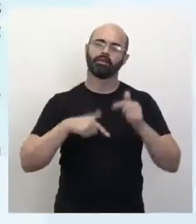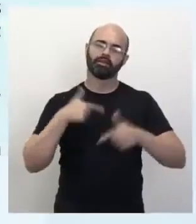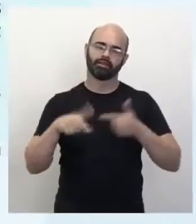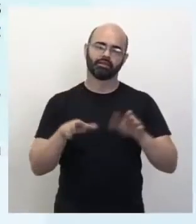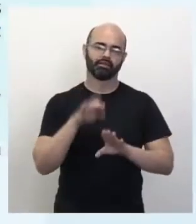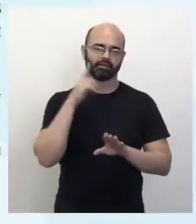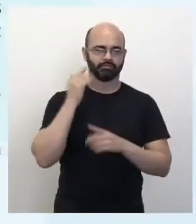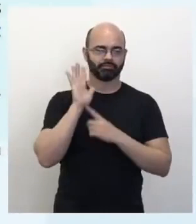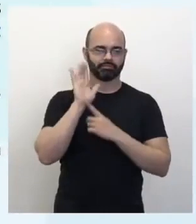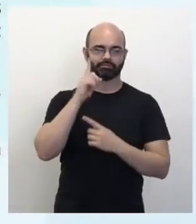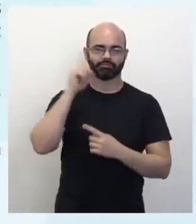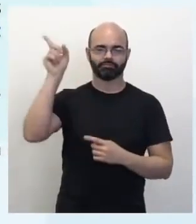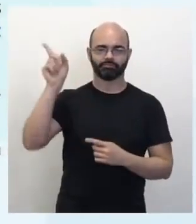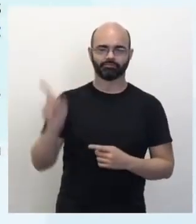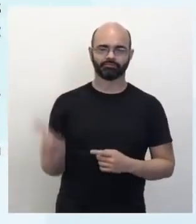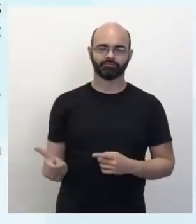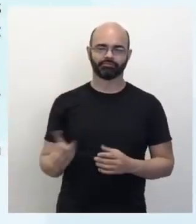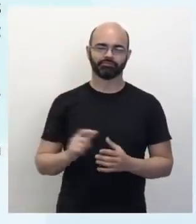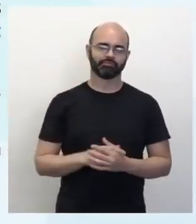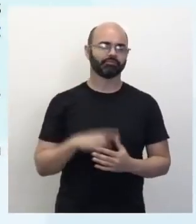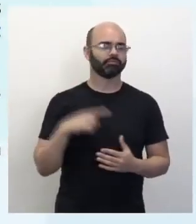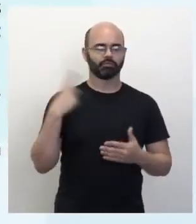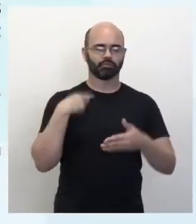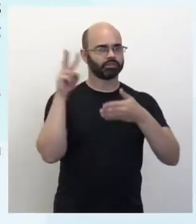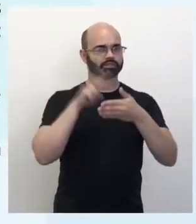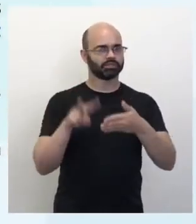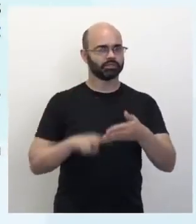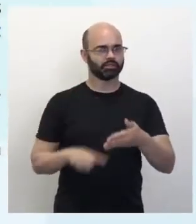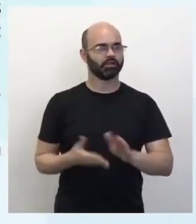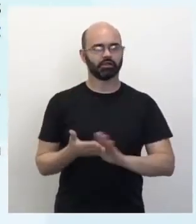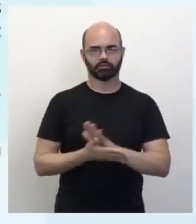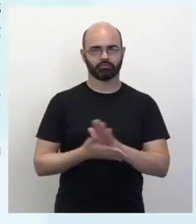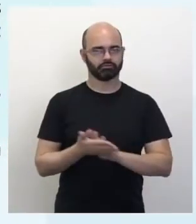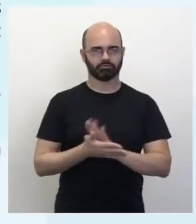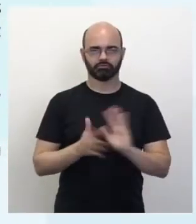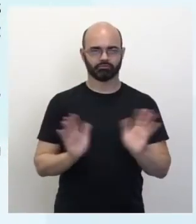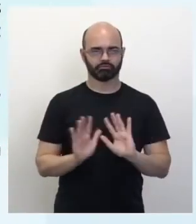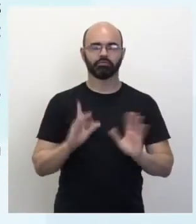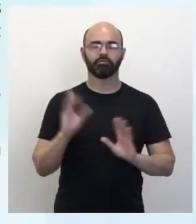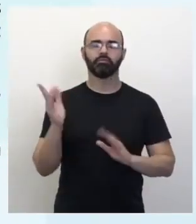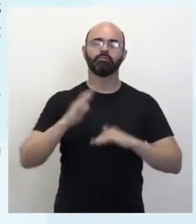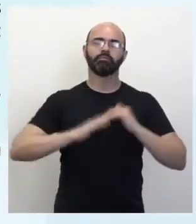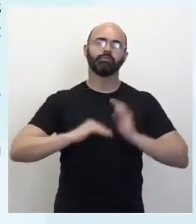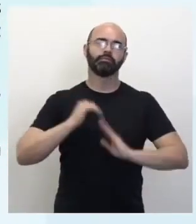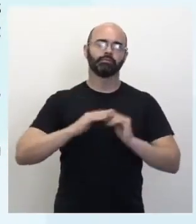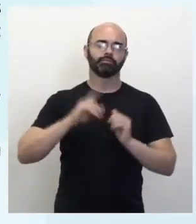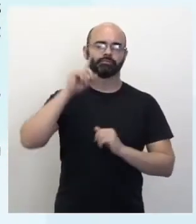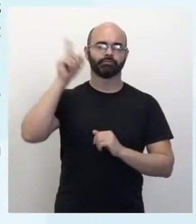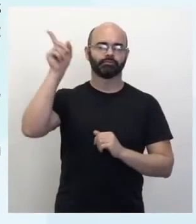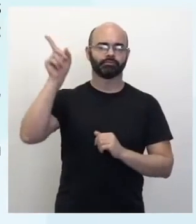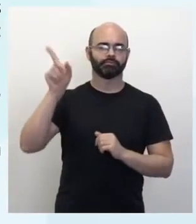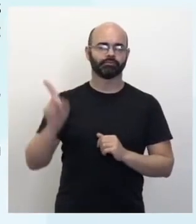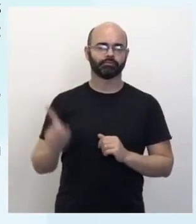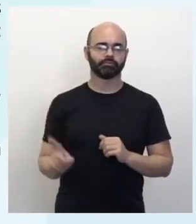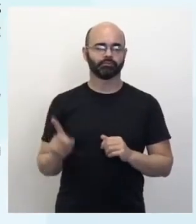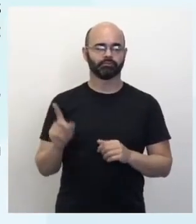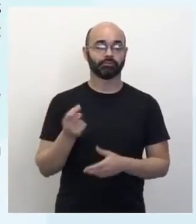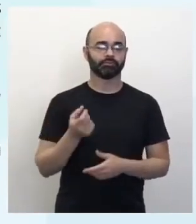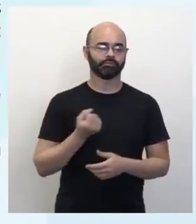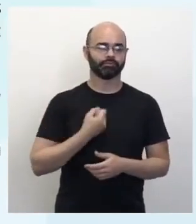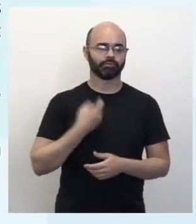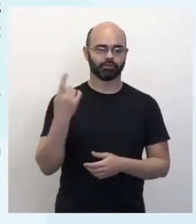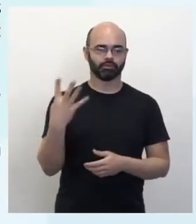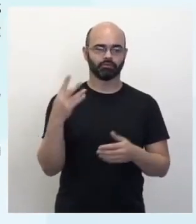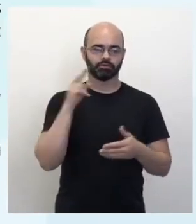ali na tela, né? A gente não vai ler todas as habilidades, mas as habilidades estão falando aí, ó, vamos ler a habilidade 14 ali, por favor,